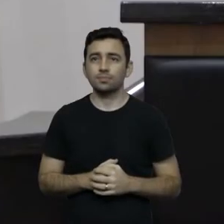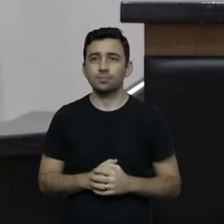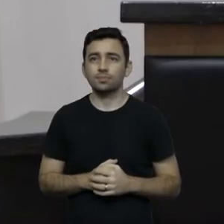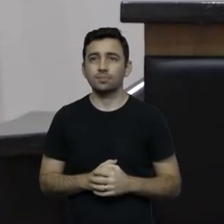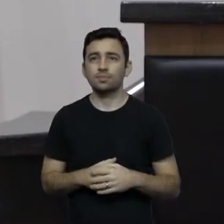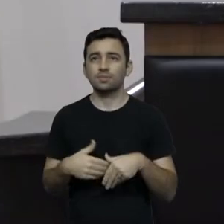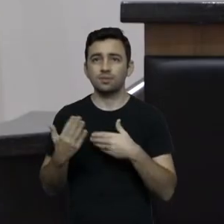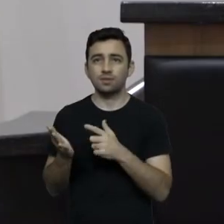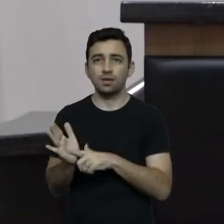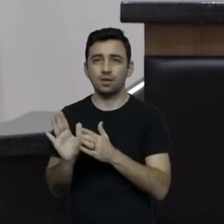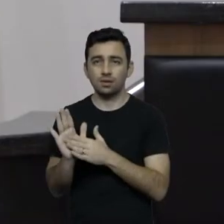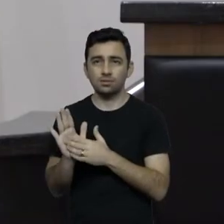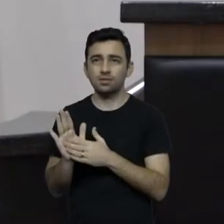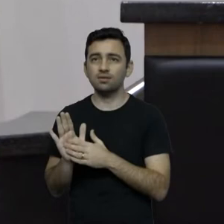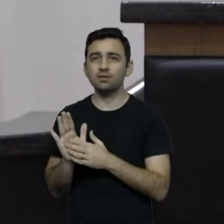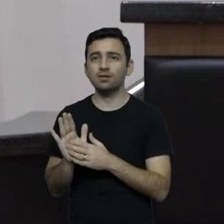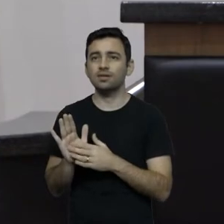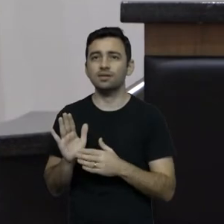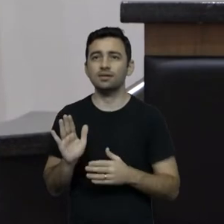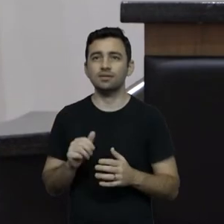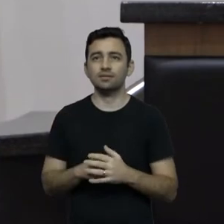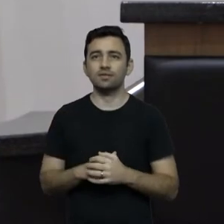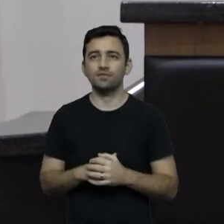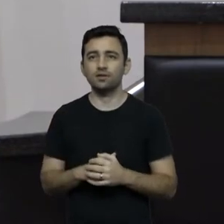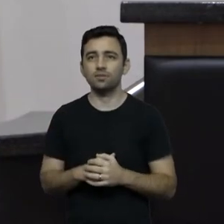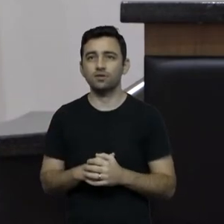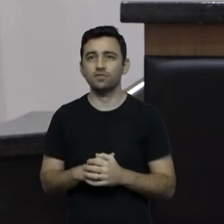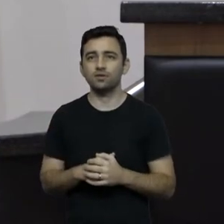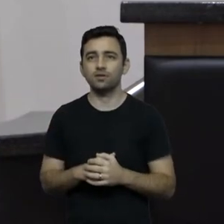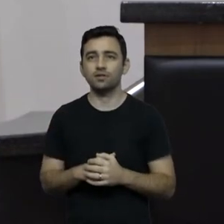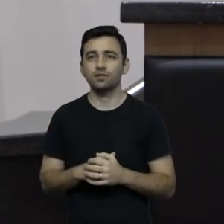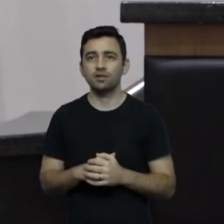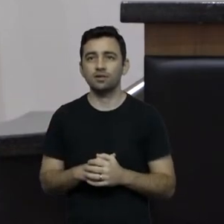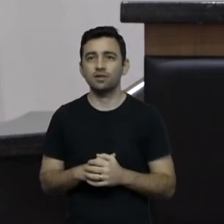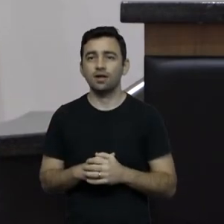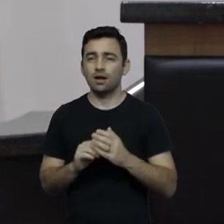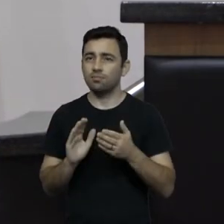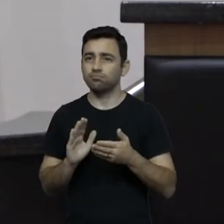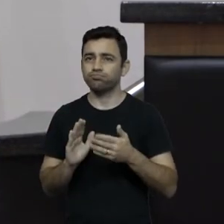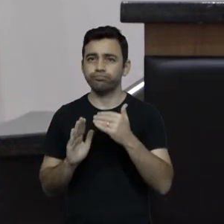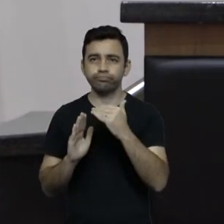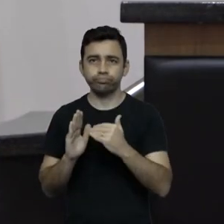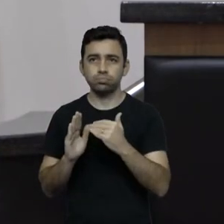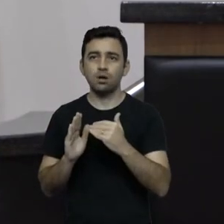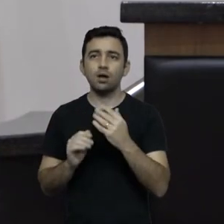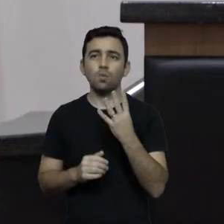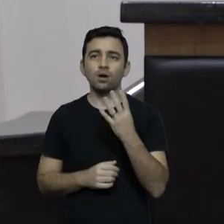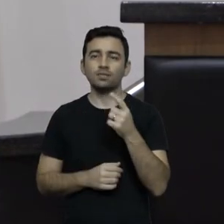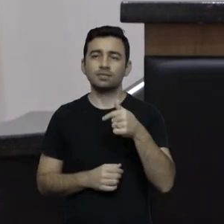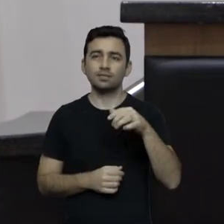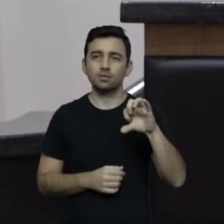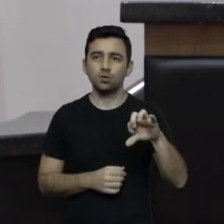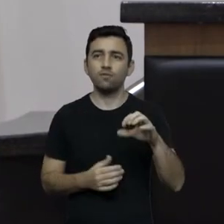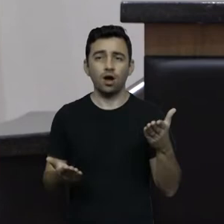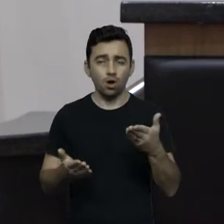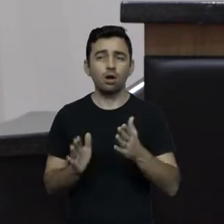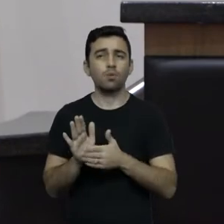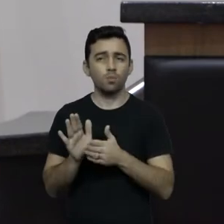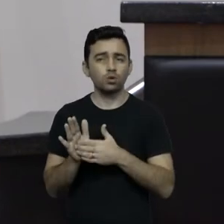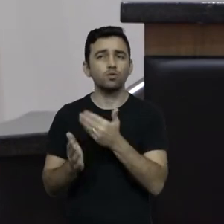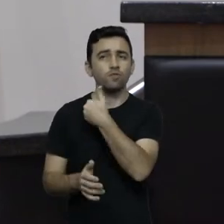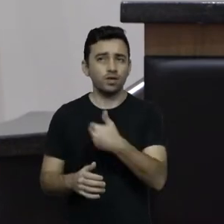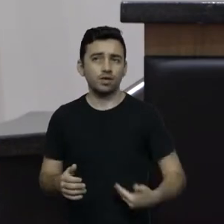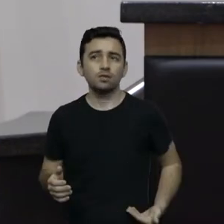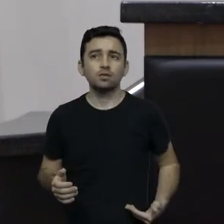aqui e o supermercado top paguei quatro 79 comprovar vó só voltar aqui a proposta do governo